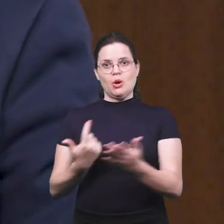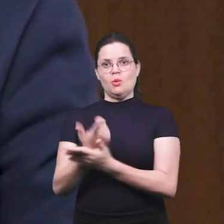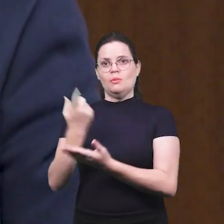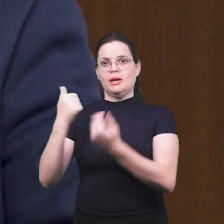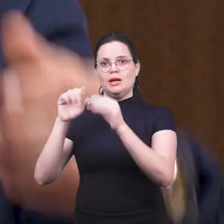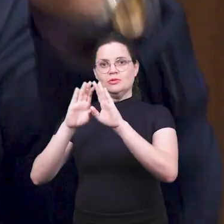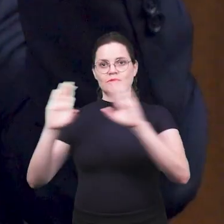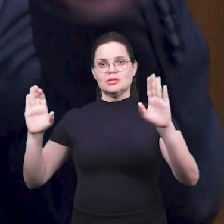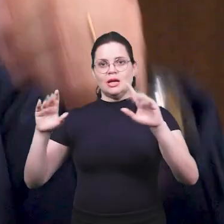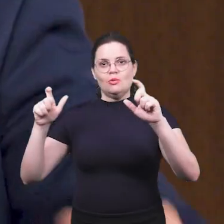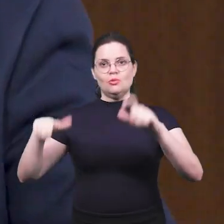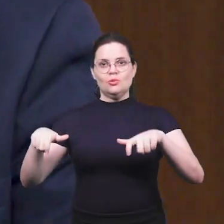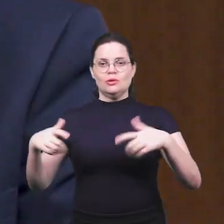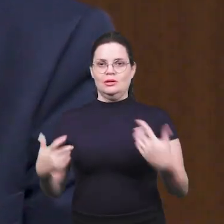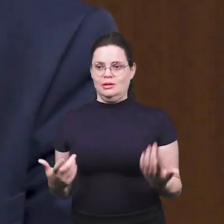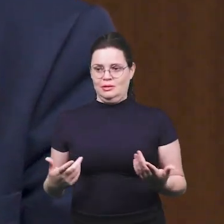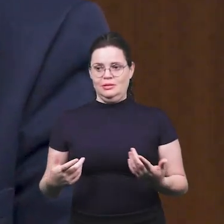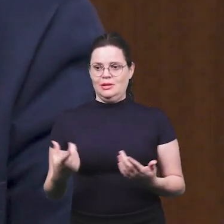uma moeda,